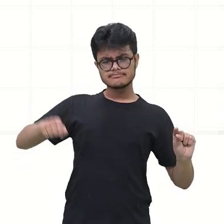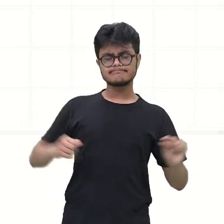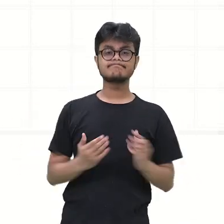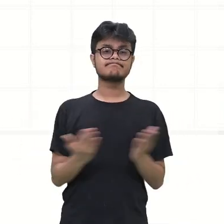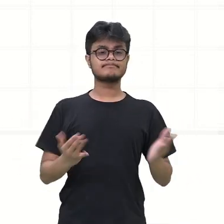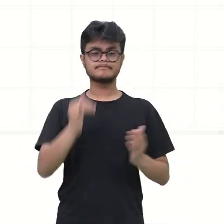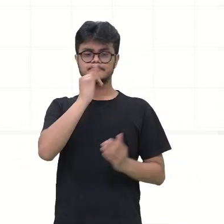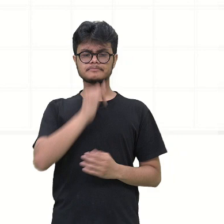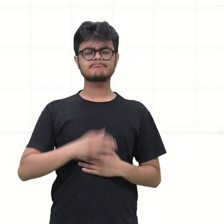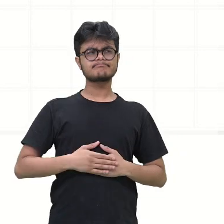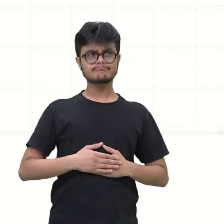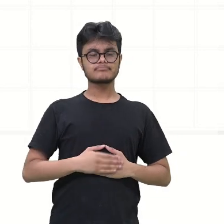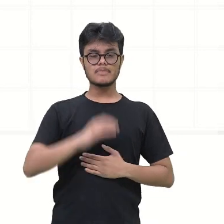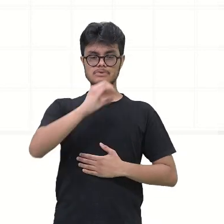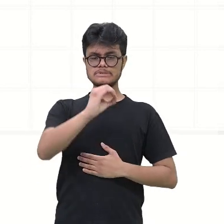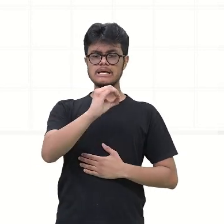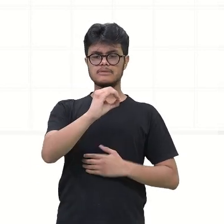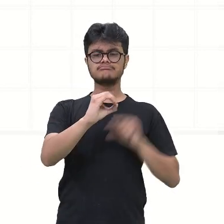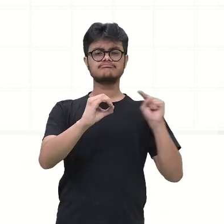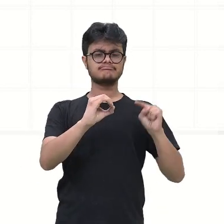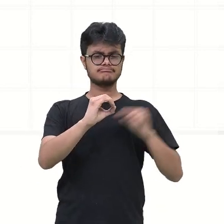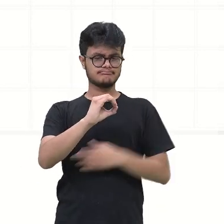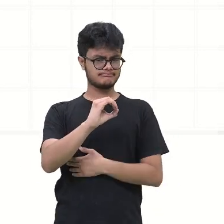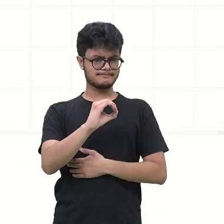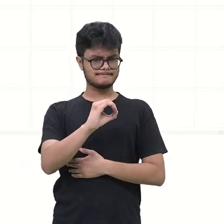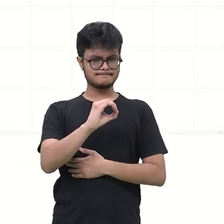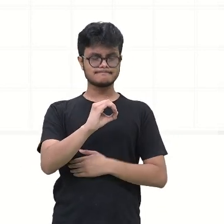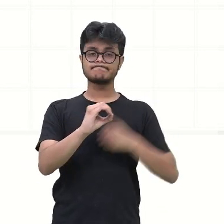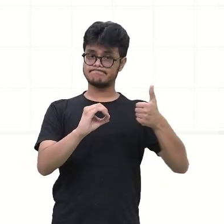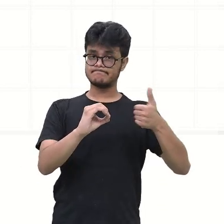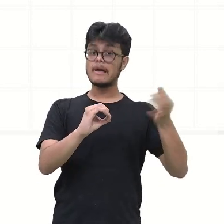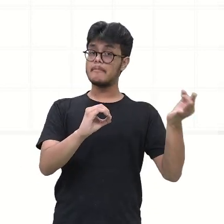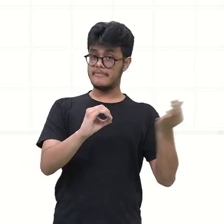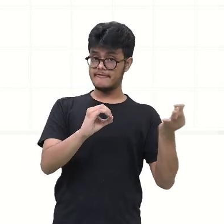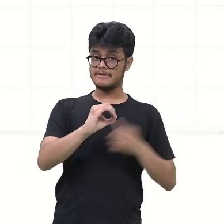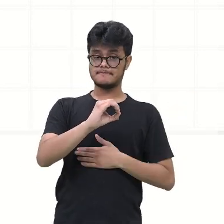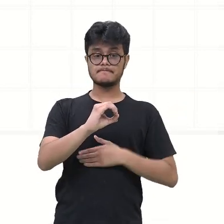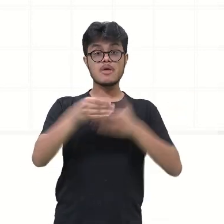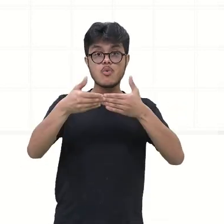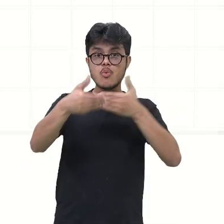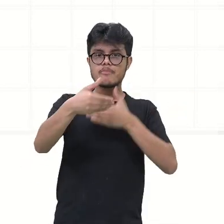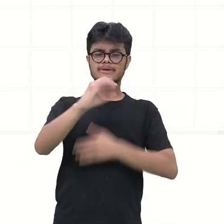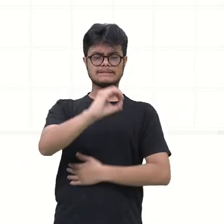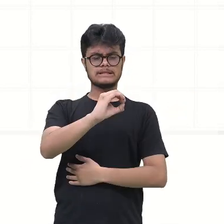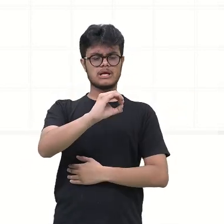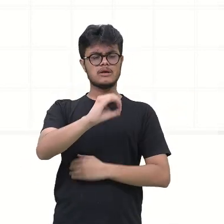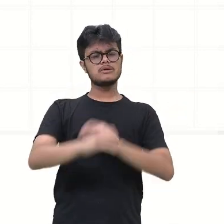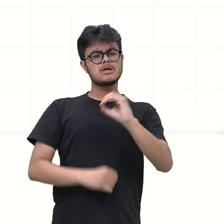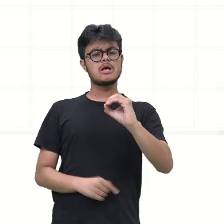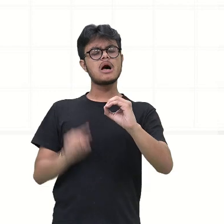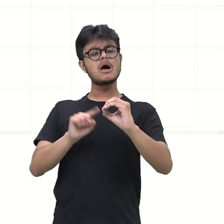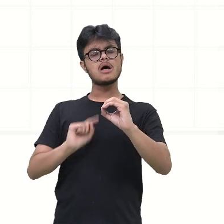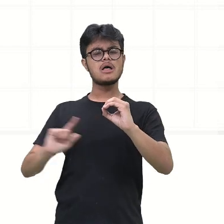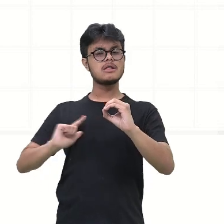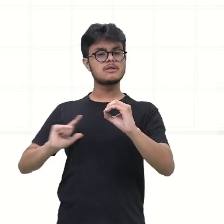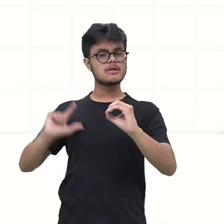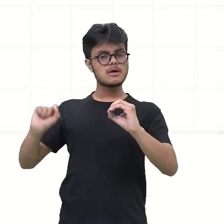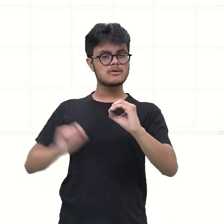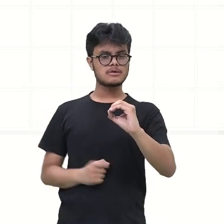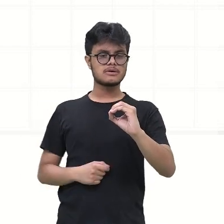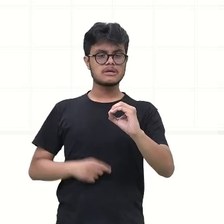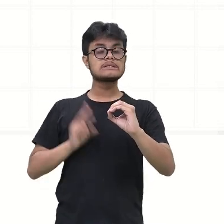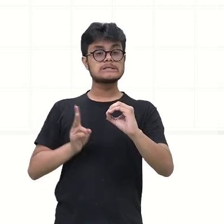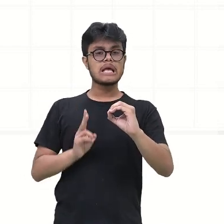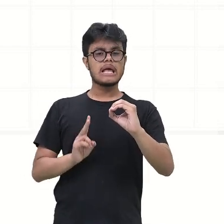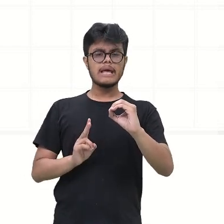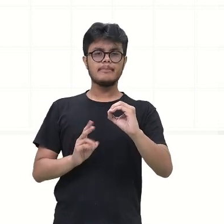estabelecer um começo, que vai ser o 0, correto? Então, a partir do 0, né, eu sempre vou aumentando